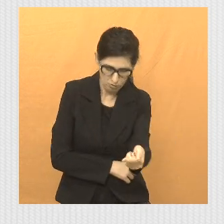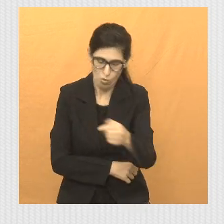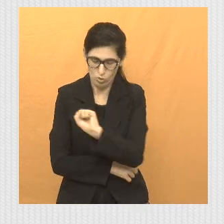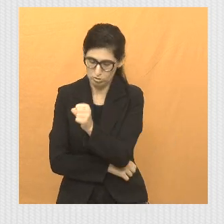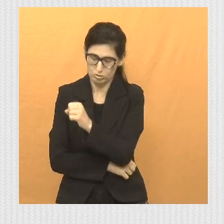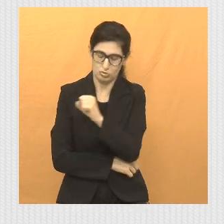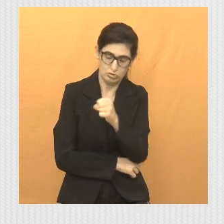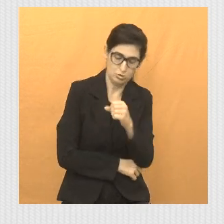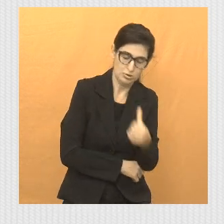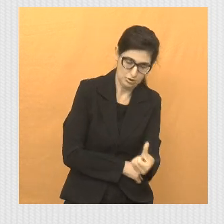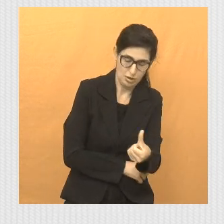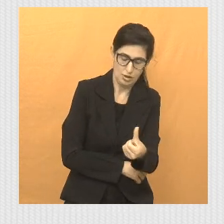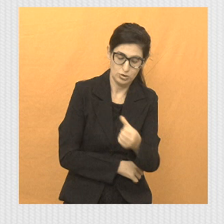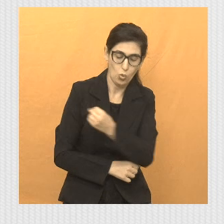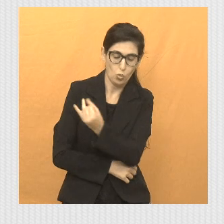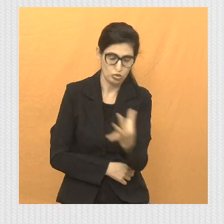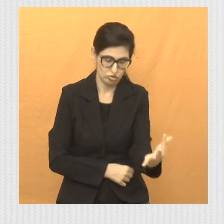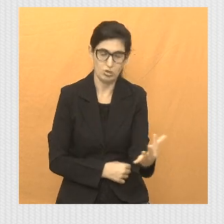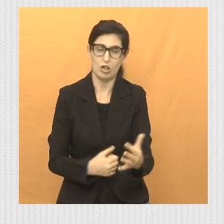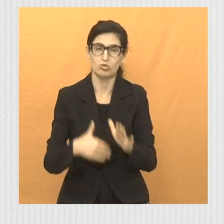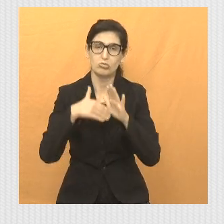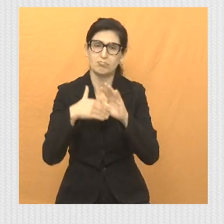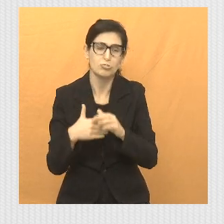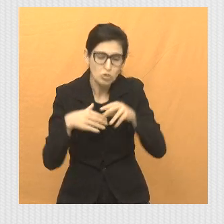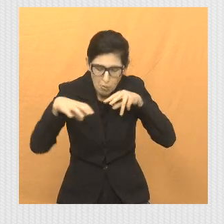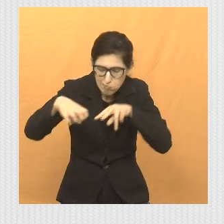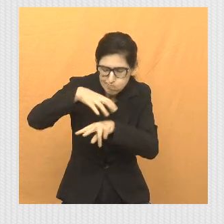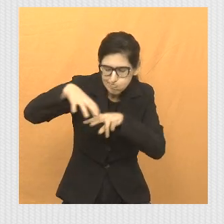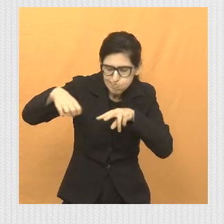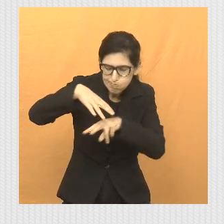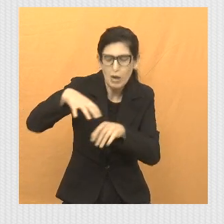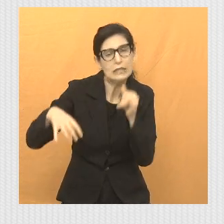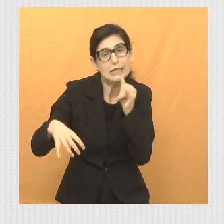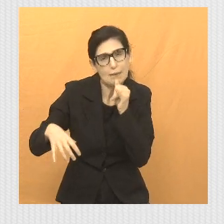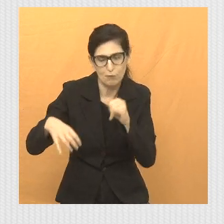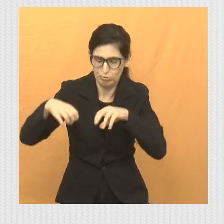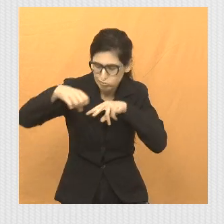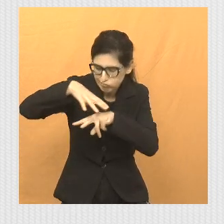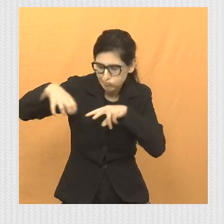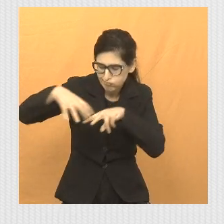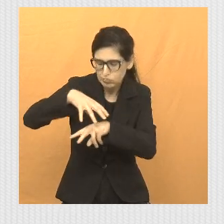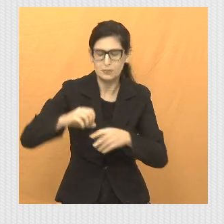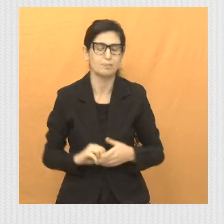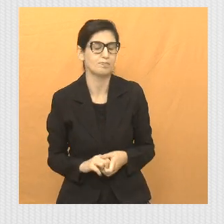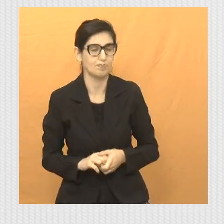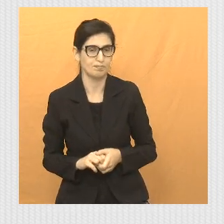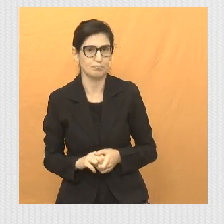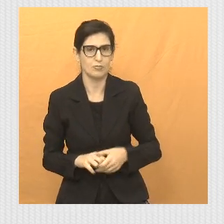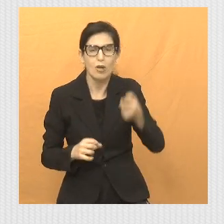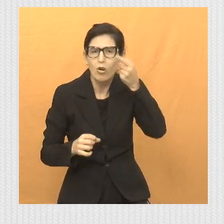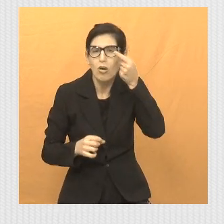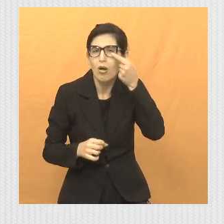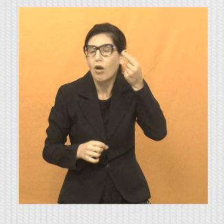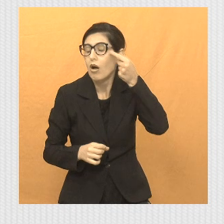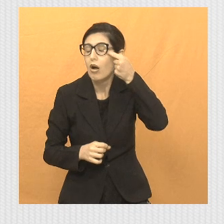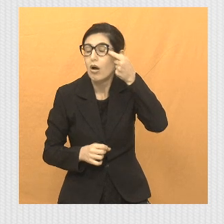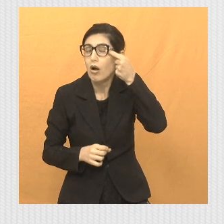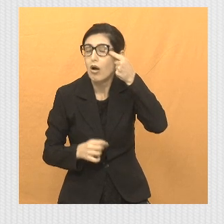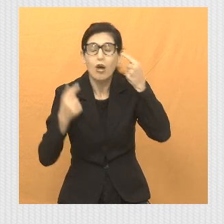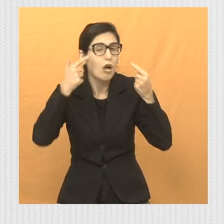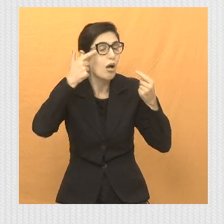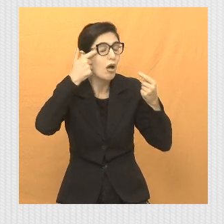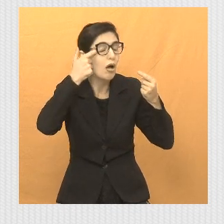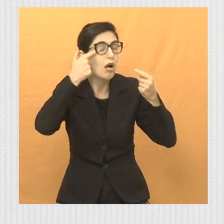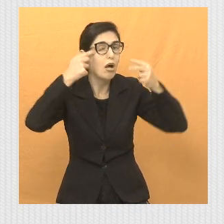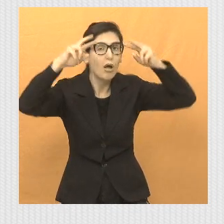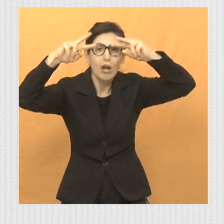400.886 exames realizados e damos um destaque ao mapeamento de retina,